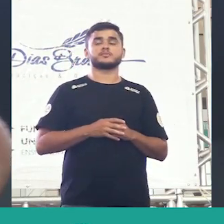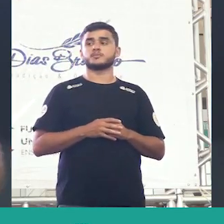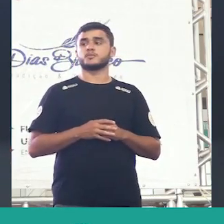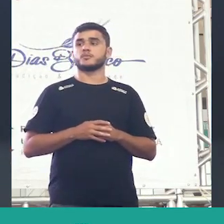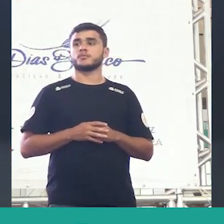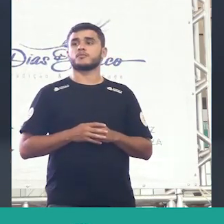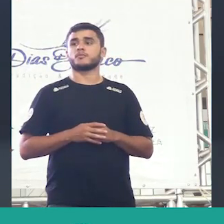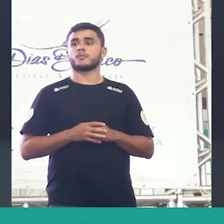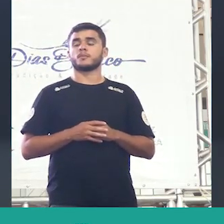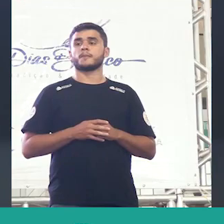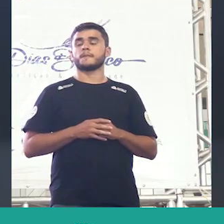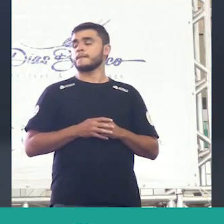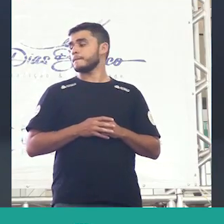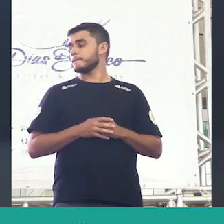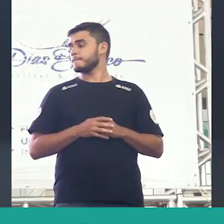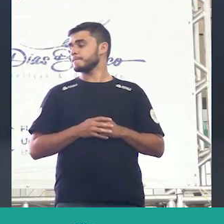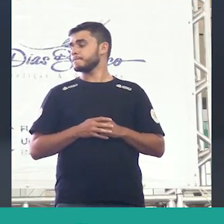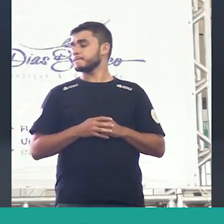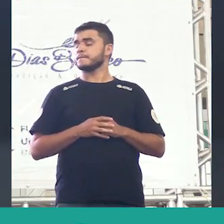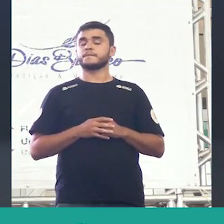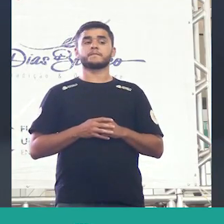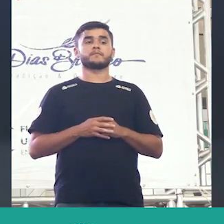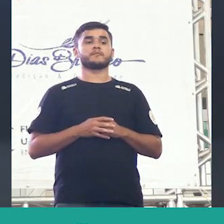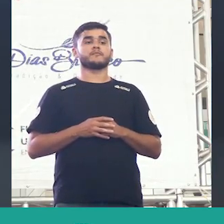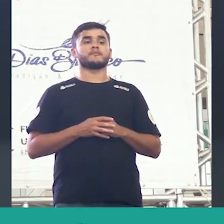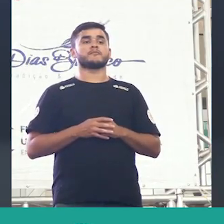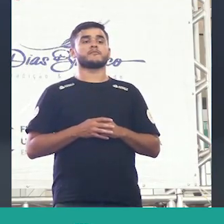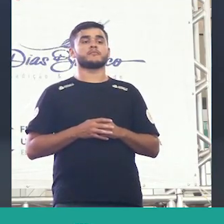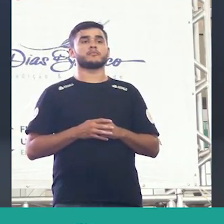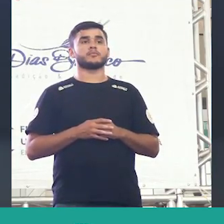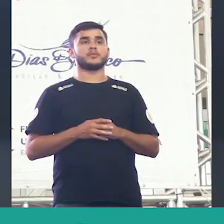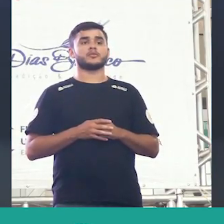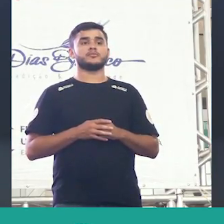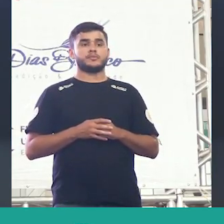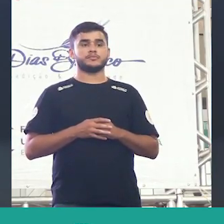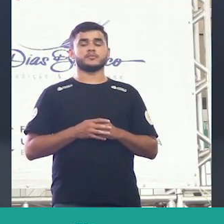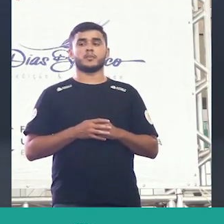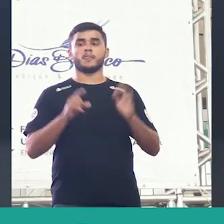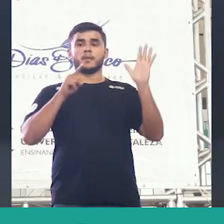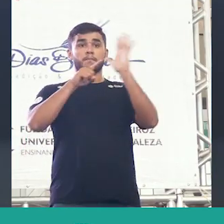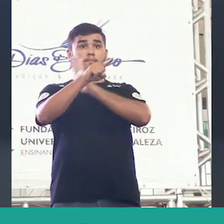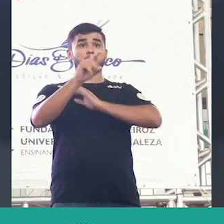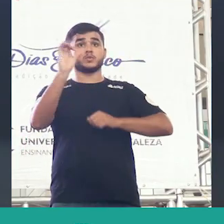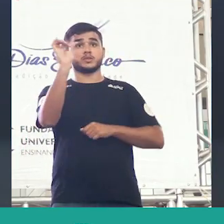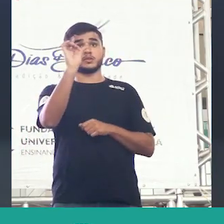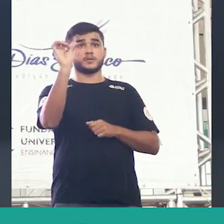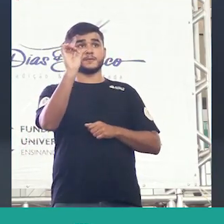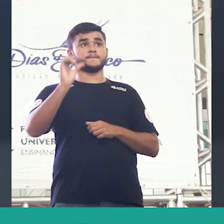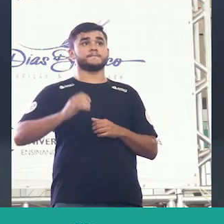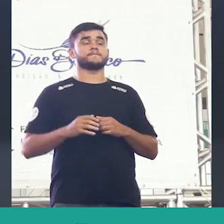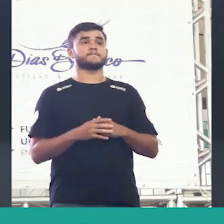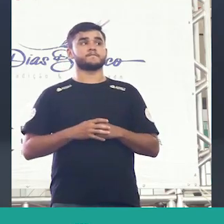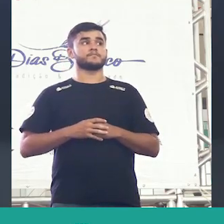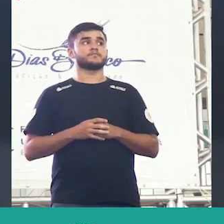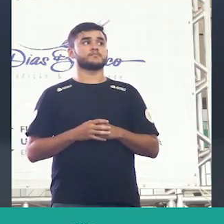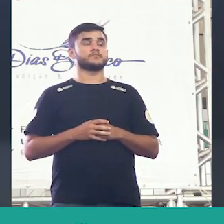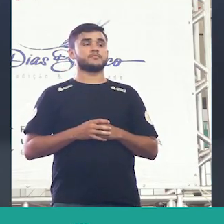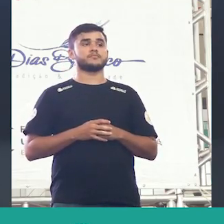lá. Deixa eu me mostrar agora aqui a sexta questão. Sexta